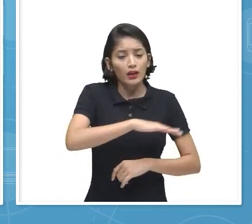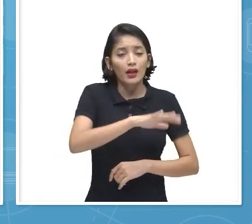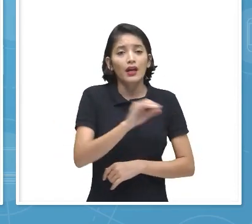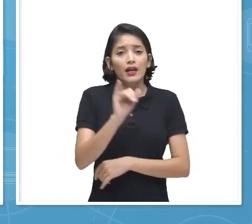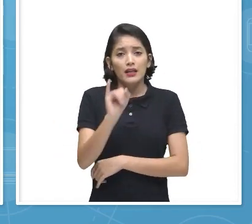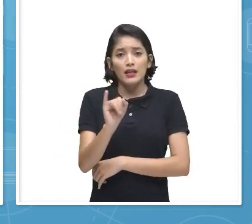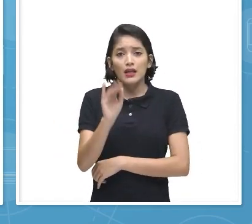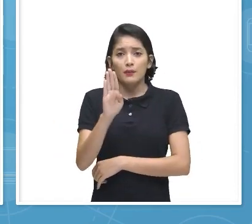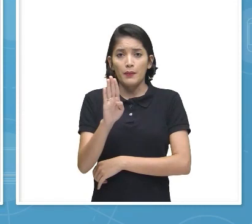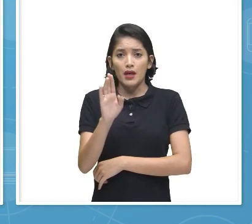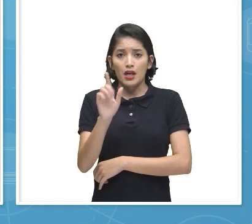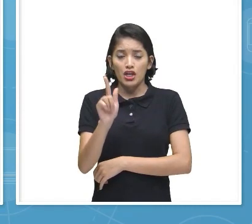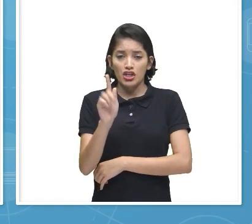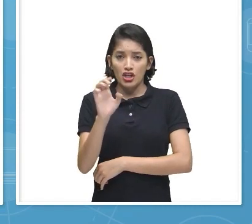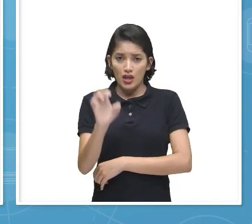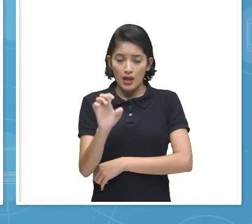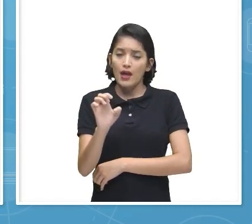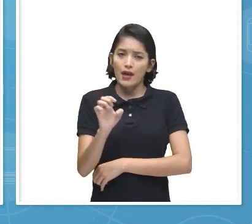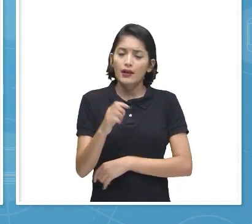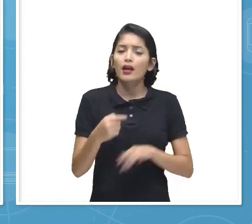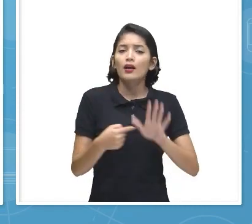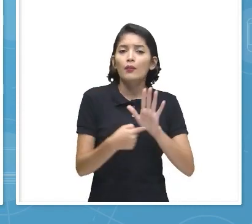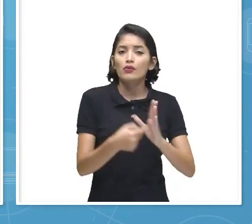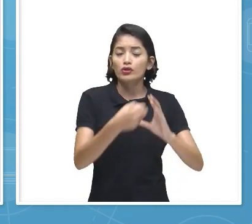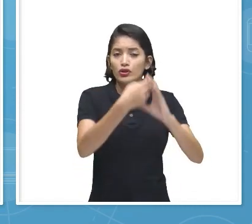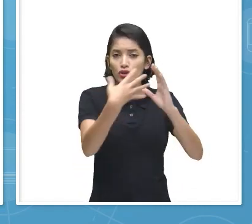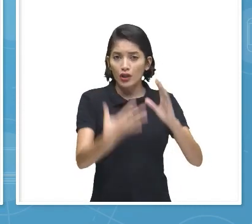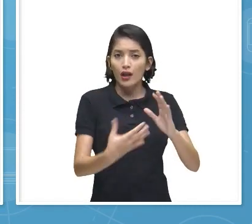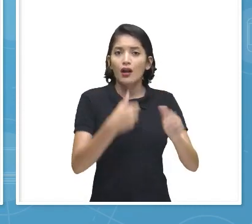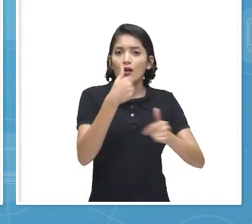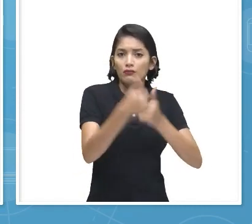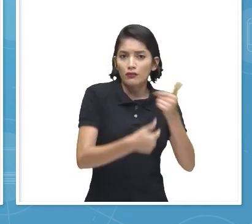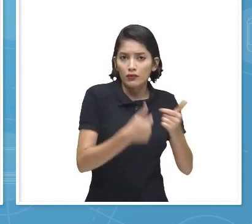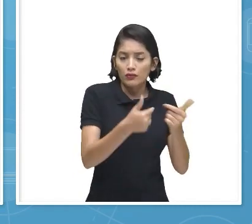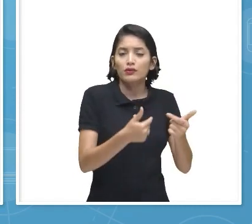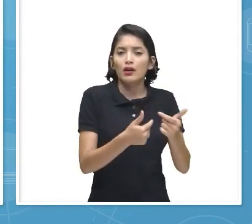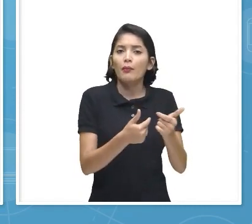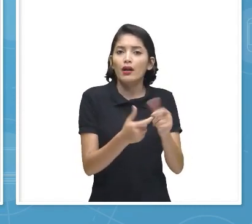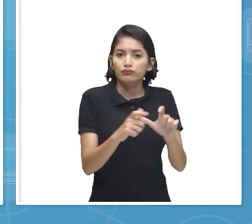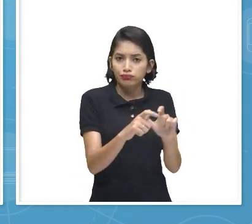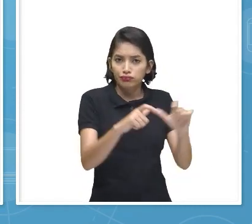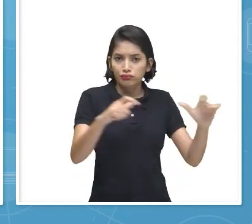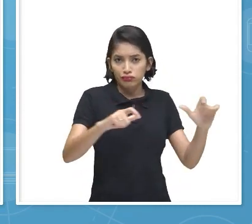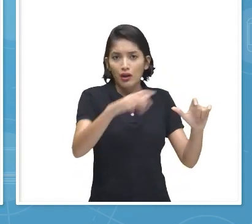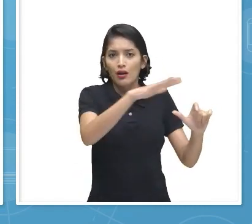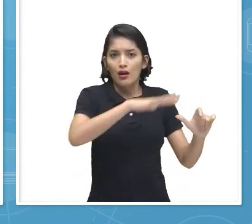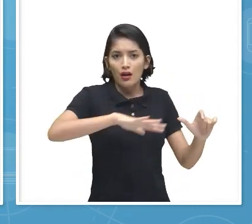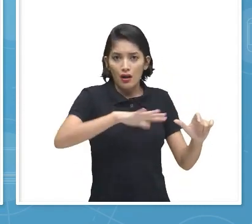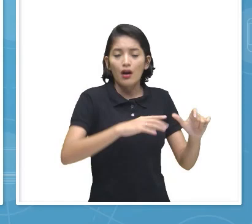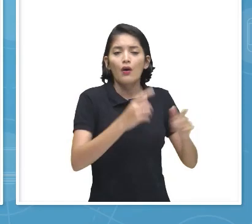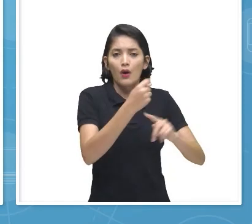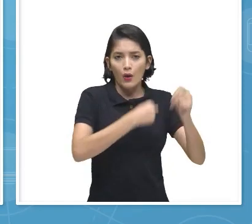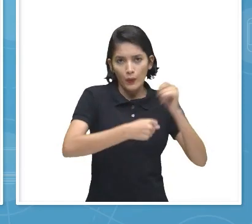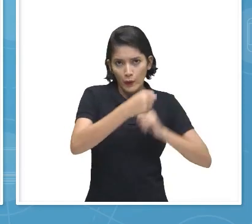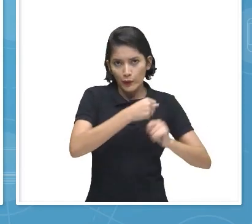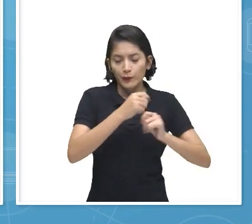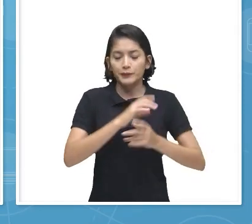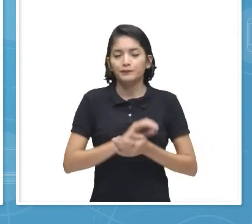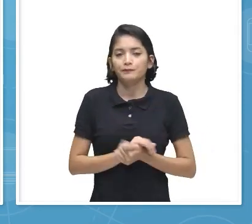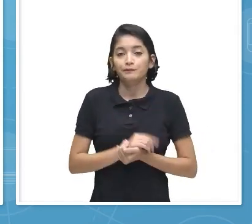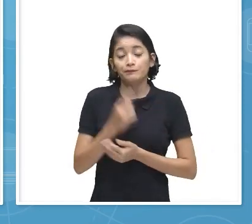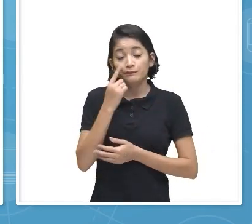vai classificar as atividades econômicas desse novo ramo, desse novo setor econômico. Vamos